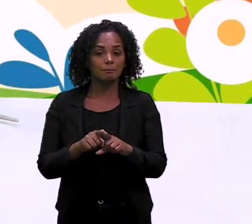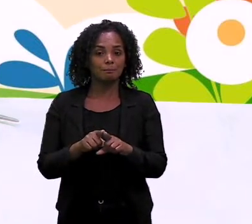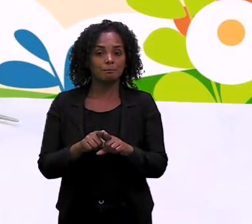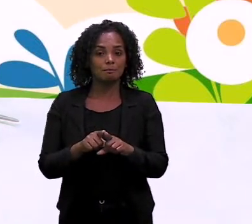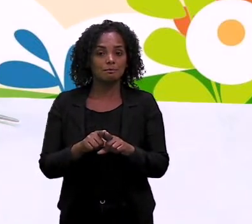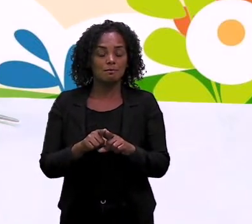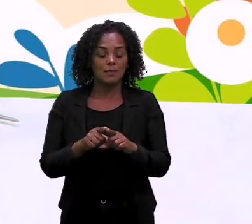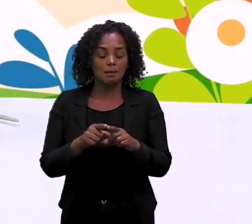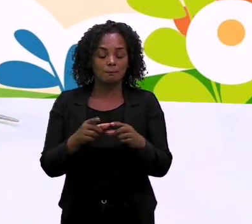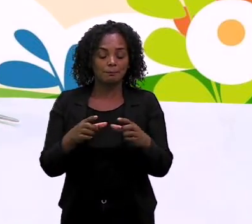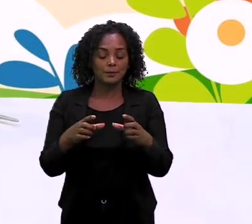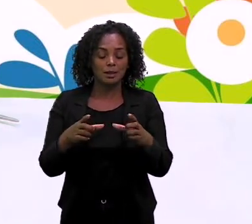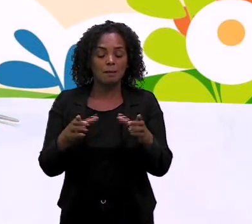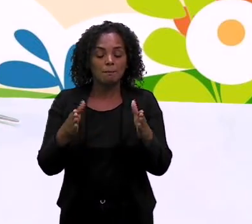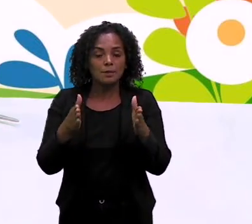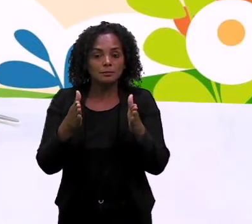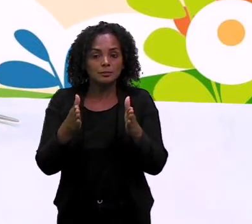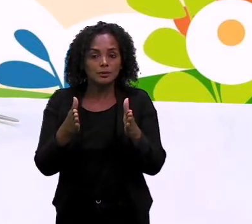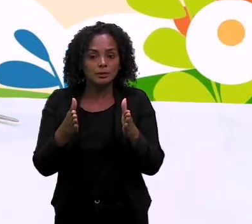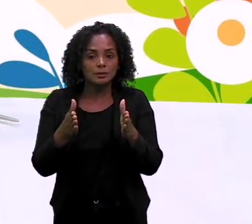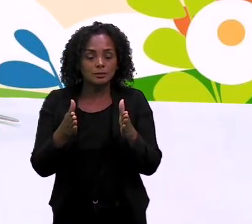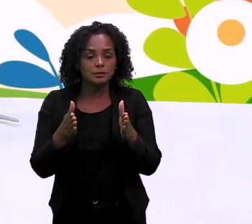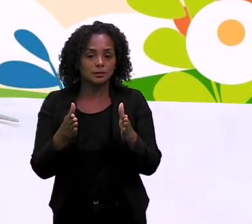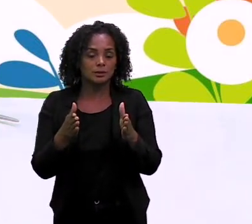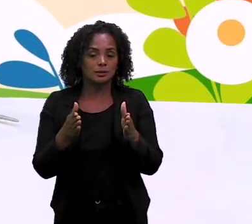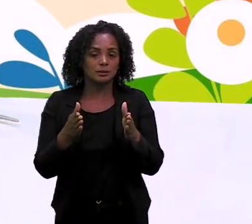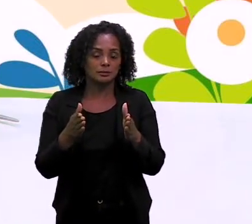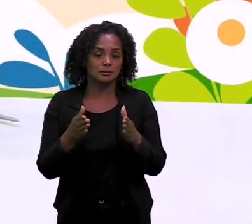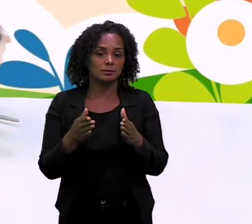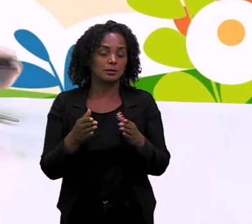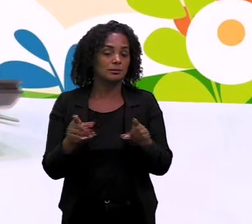bandejinhas descartáveis,